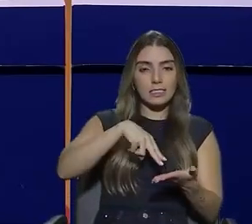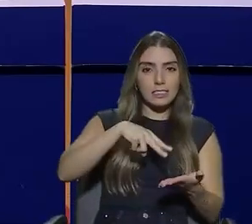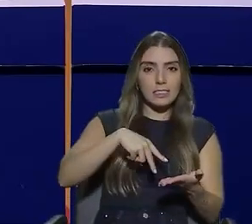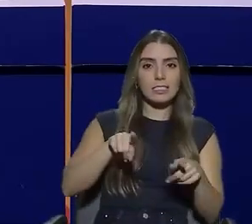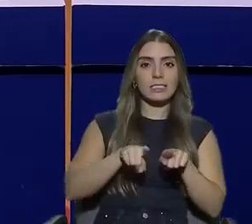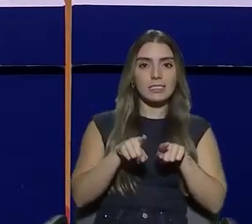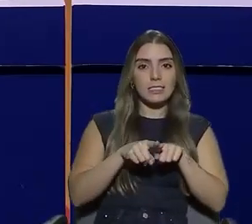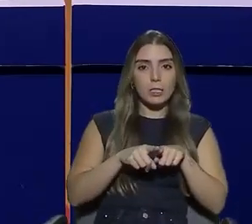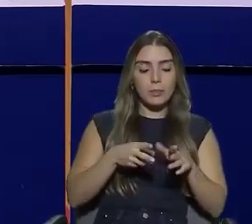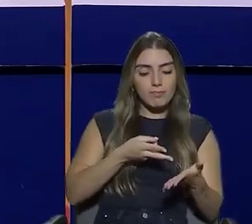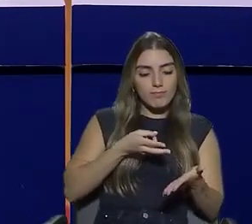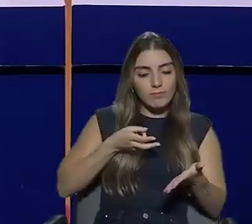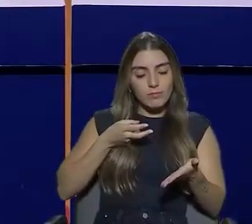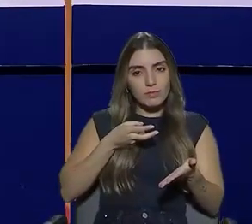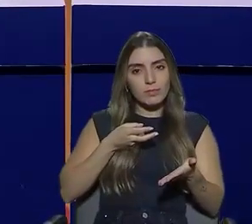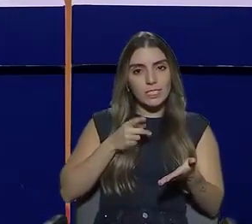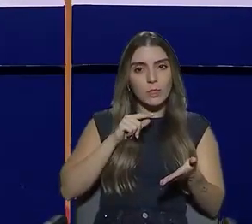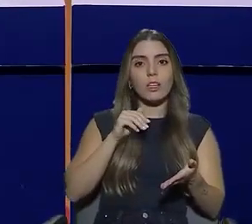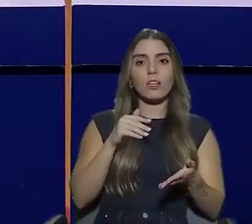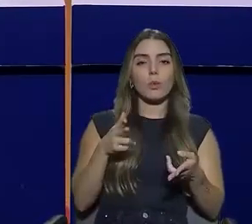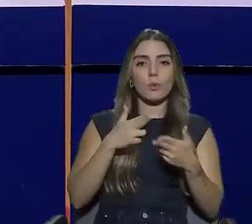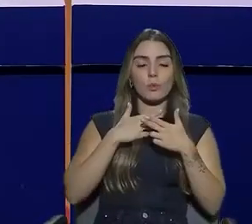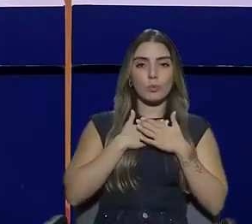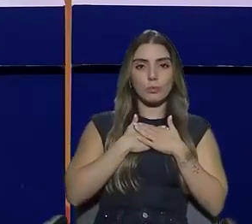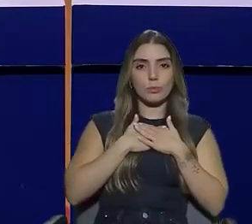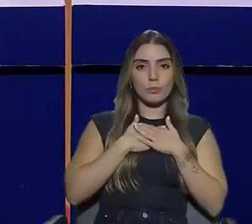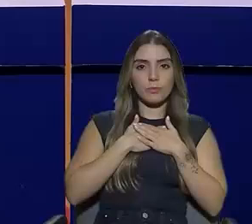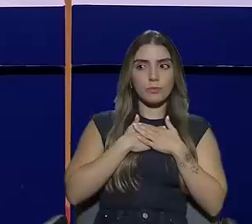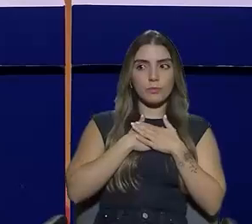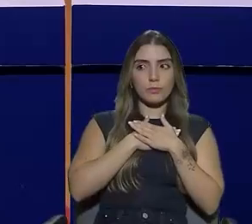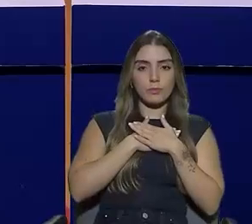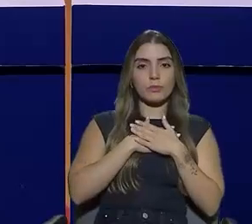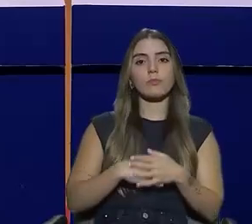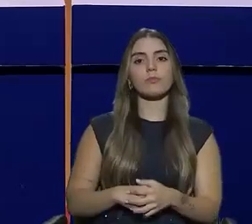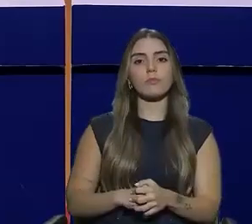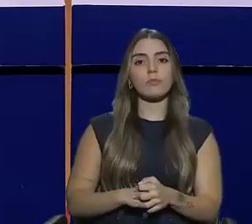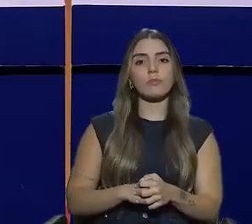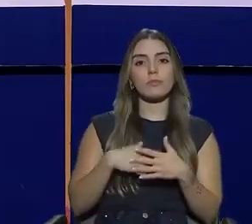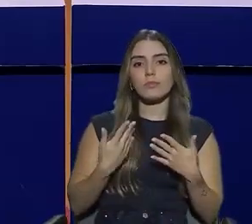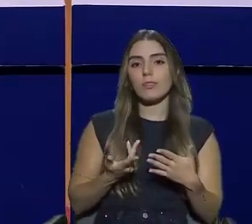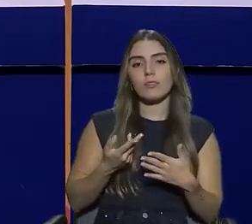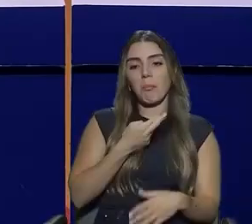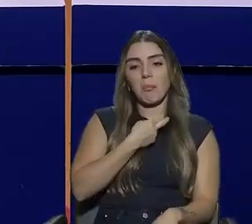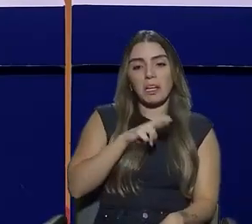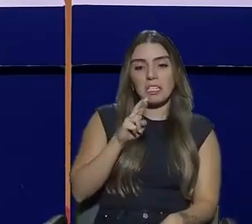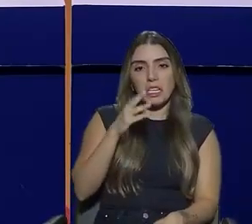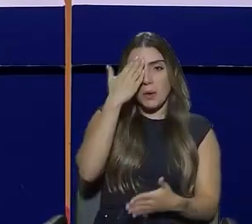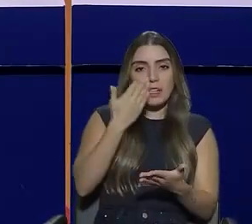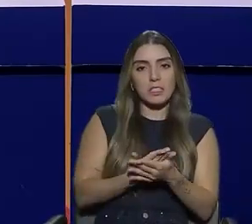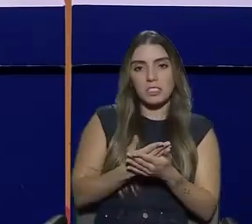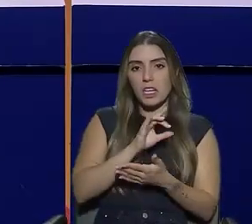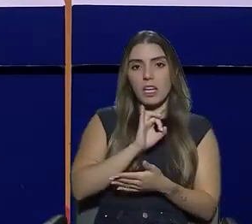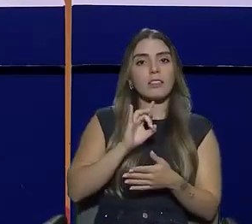luto, porque, independentemente da religião ou da crença, a perda vai acontecer na vida de alguém